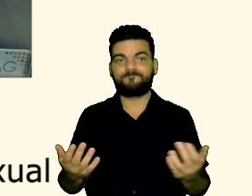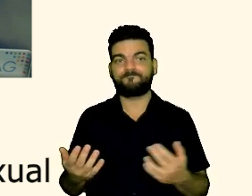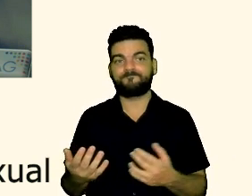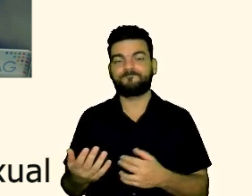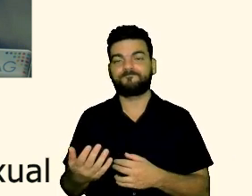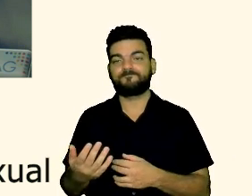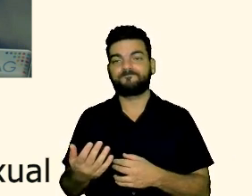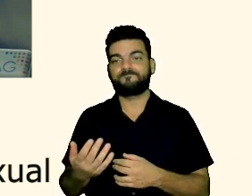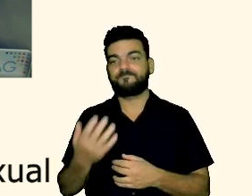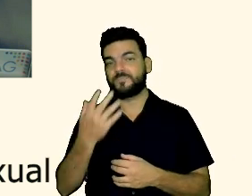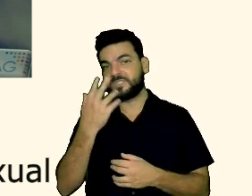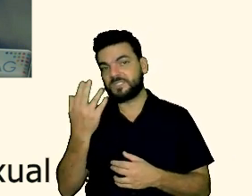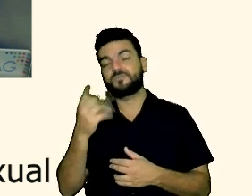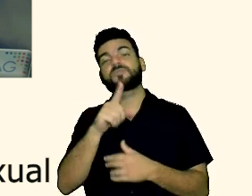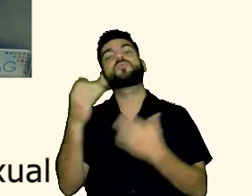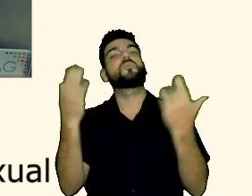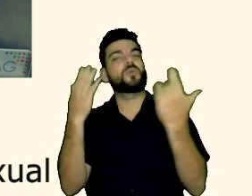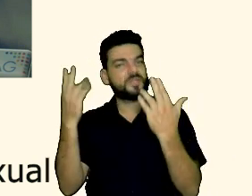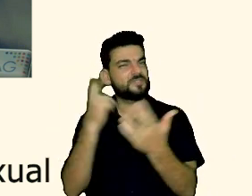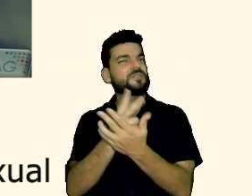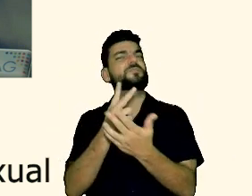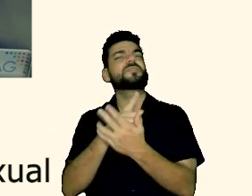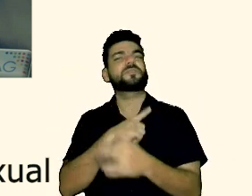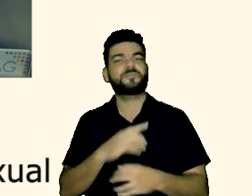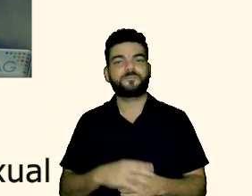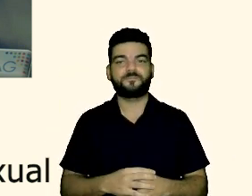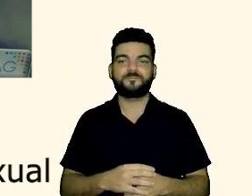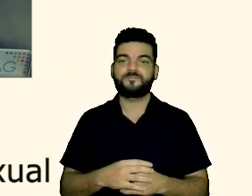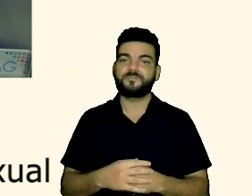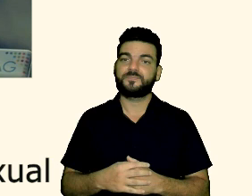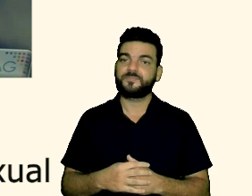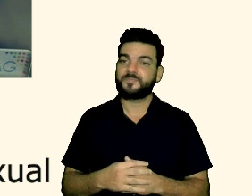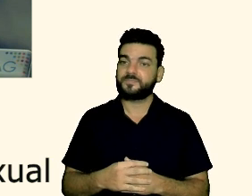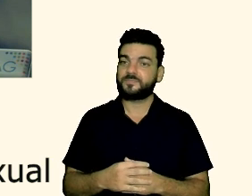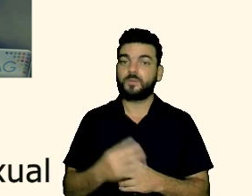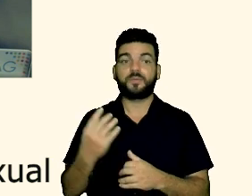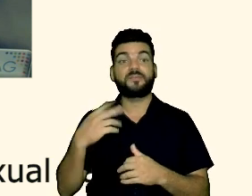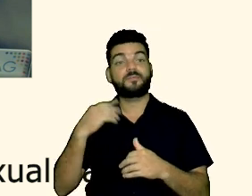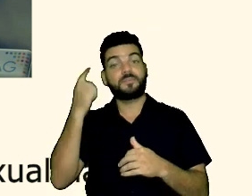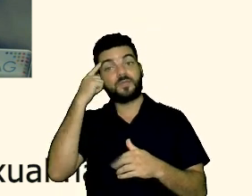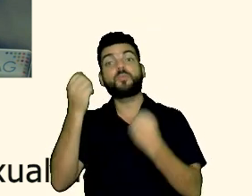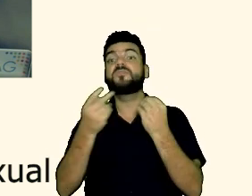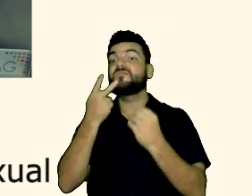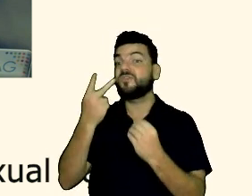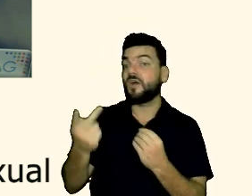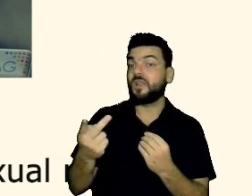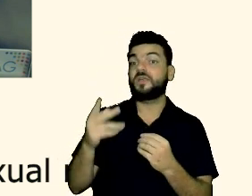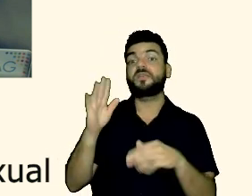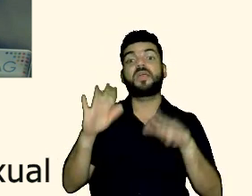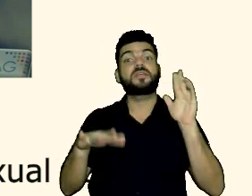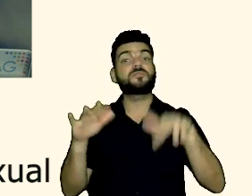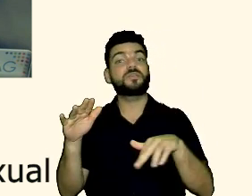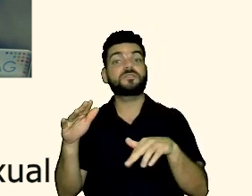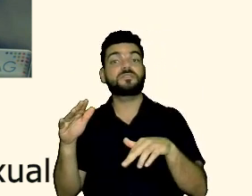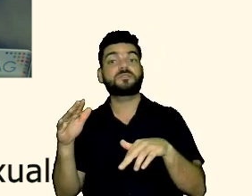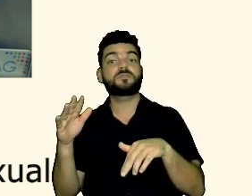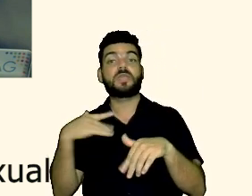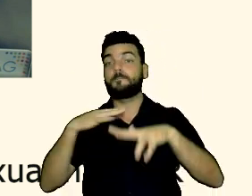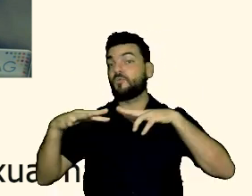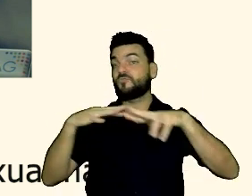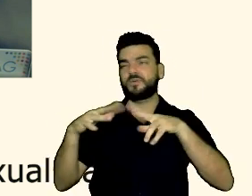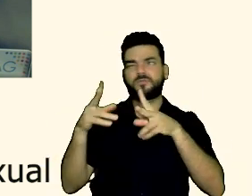verbal, o não verbal e o quanto eu tenho de importância para o outro. Imagine no mundo do trabalho, onde